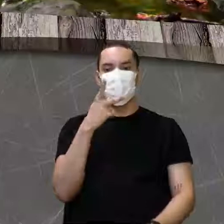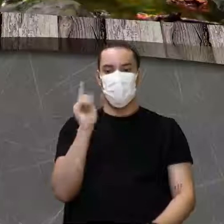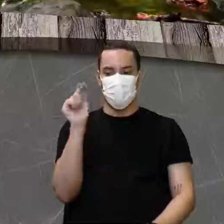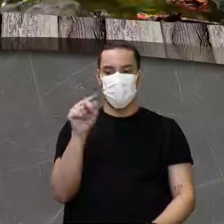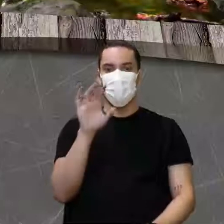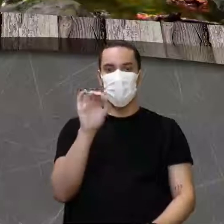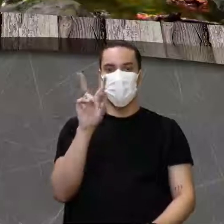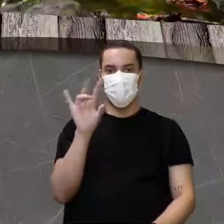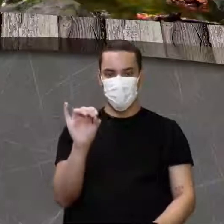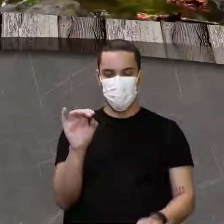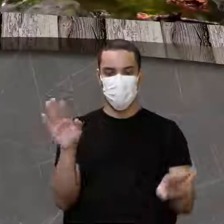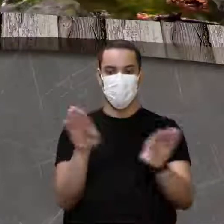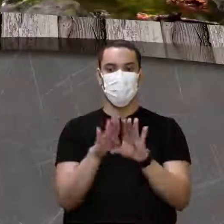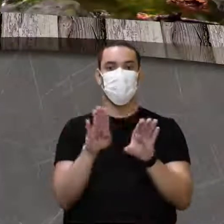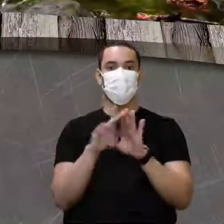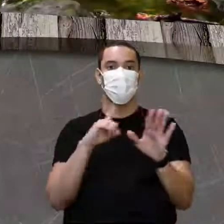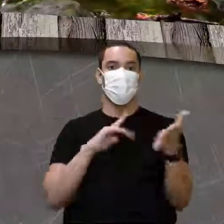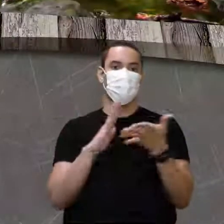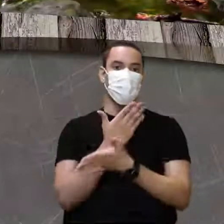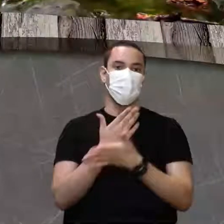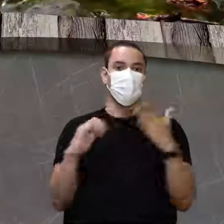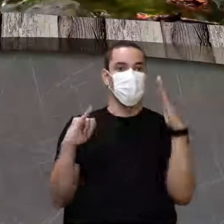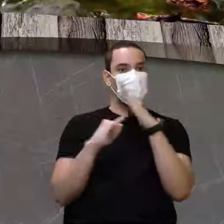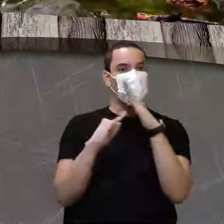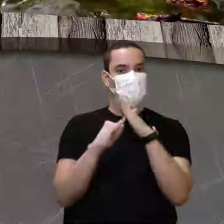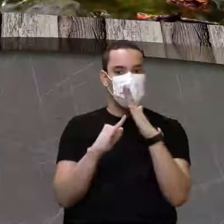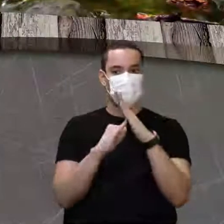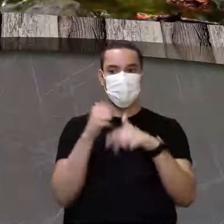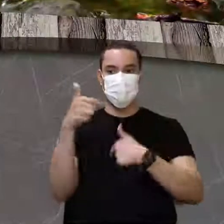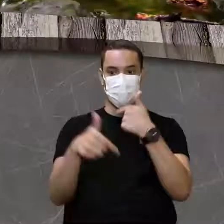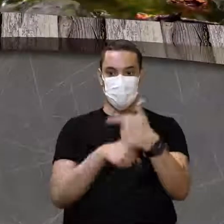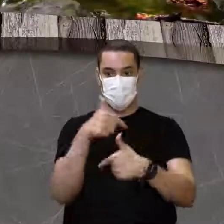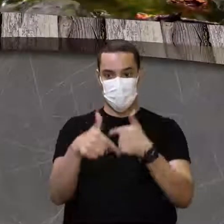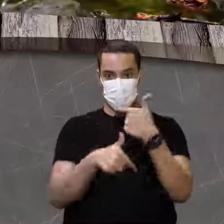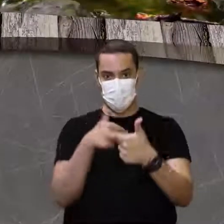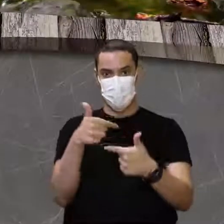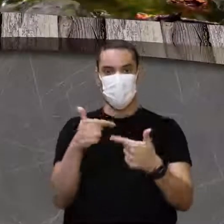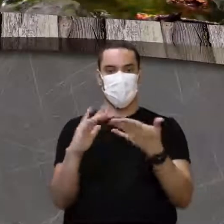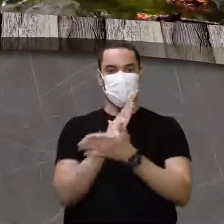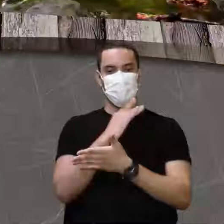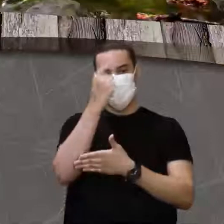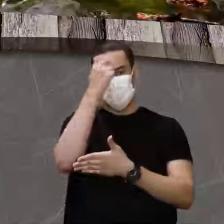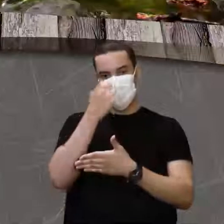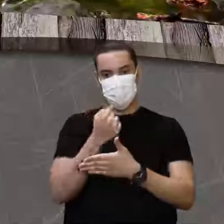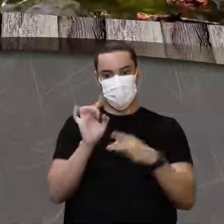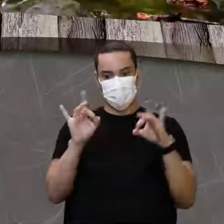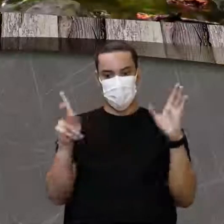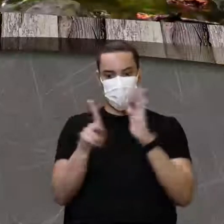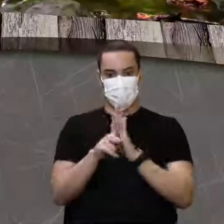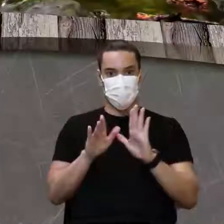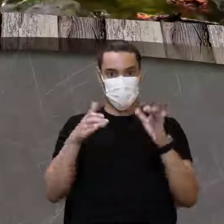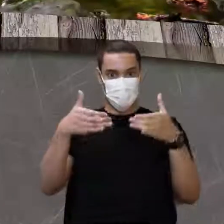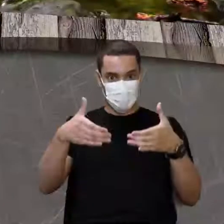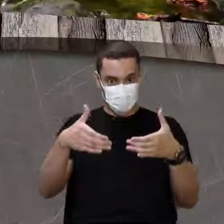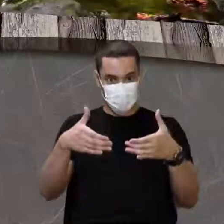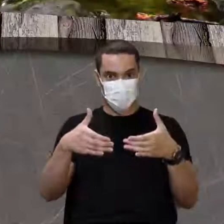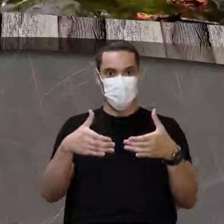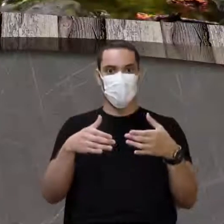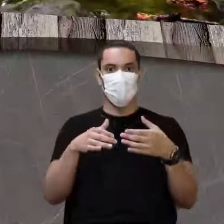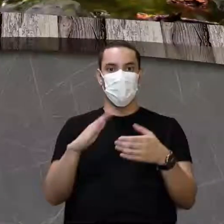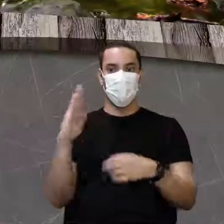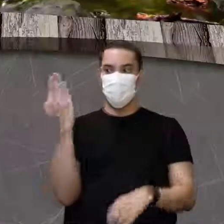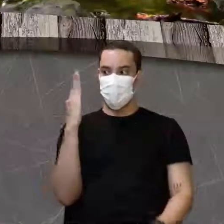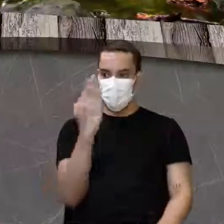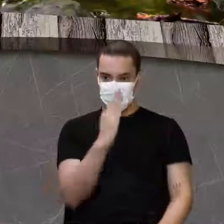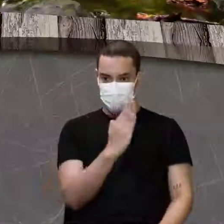aí existem institutos, né, que trabalham com espécies bem específicas de tubarões que